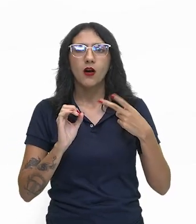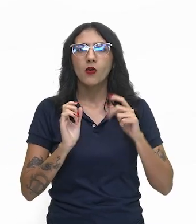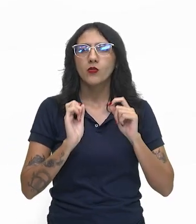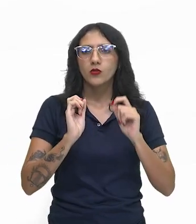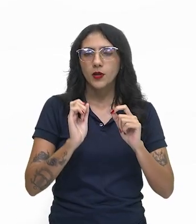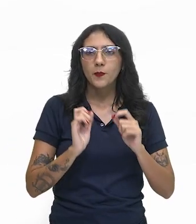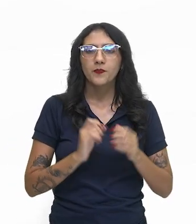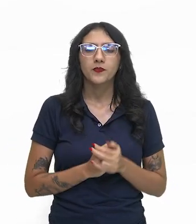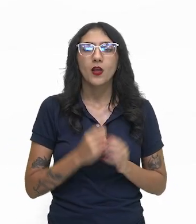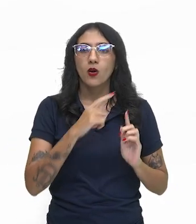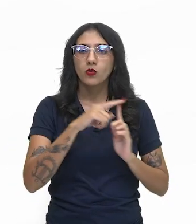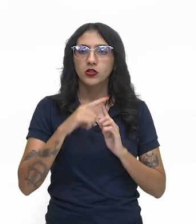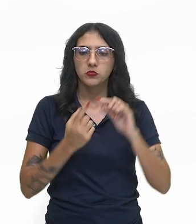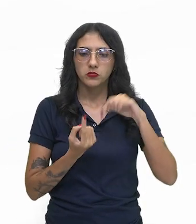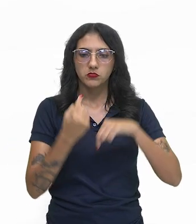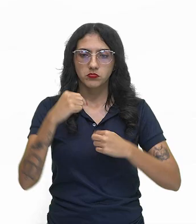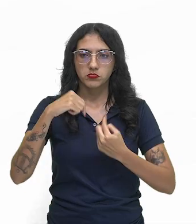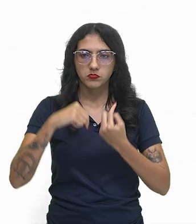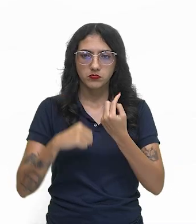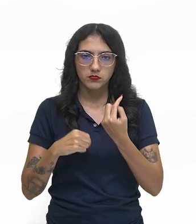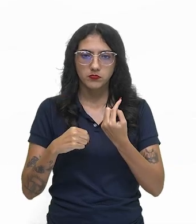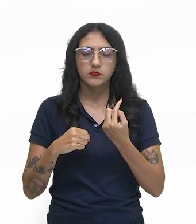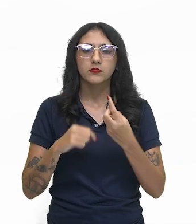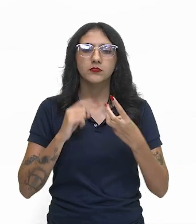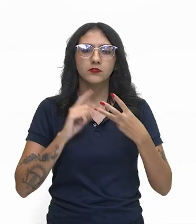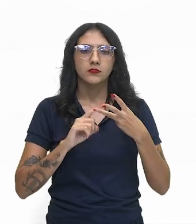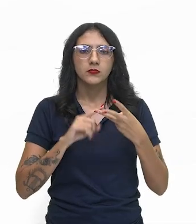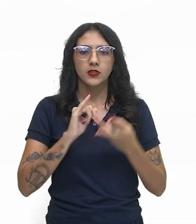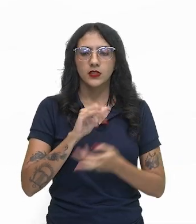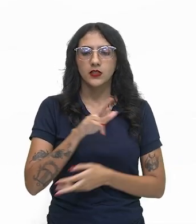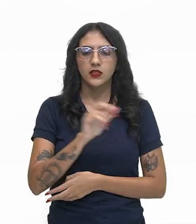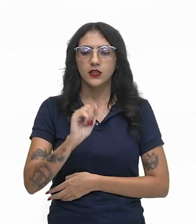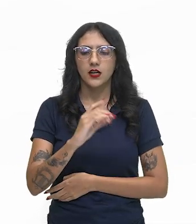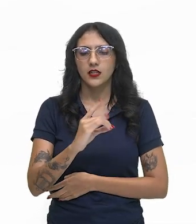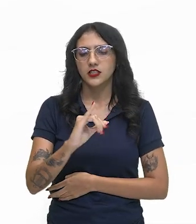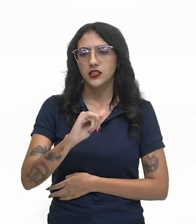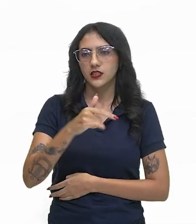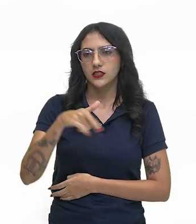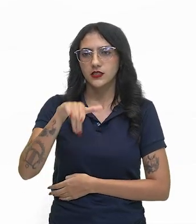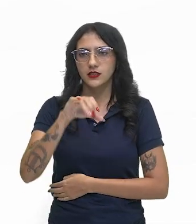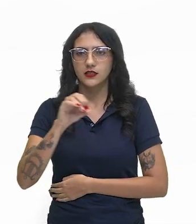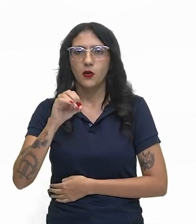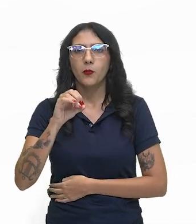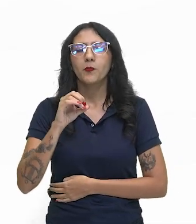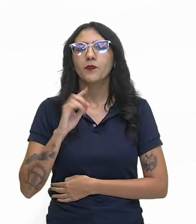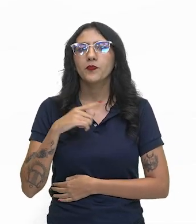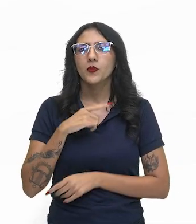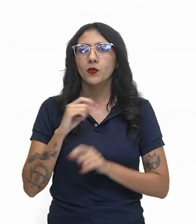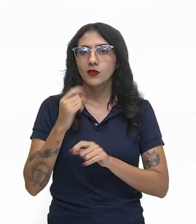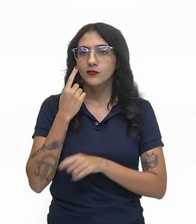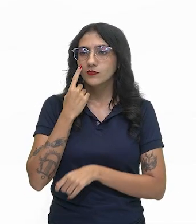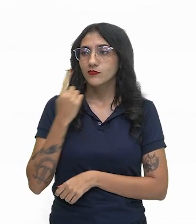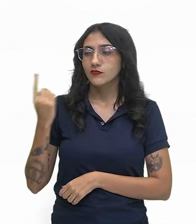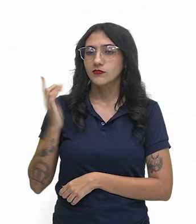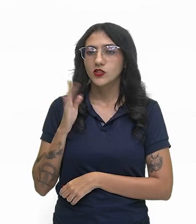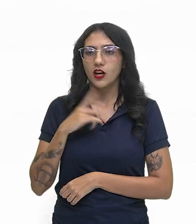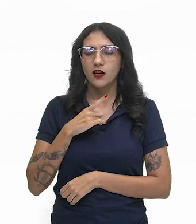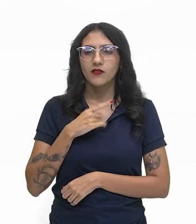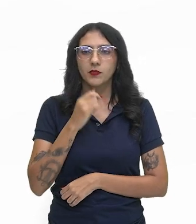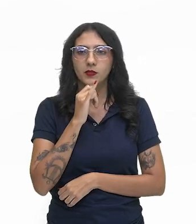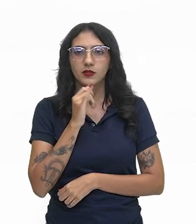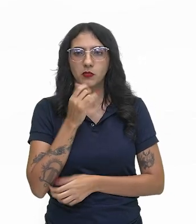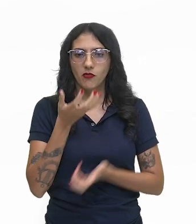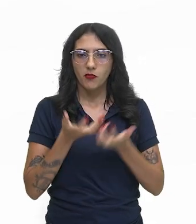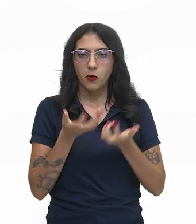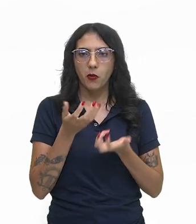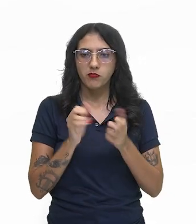as correntes, e a irradiação, que envolve, como nós já vimos aí, que envolvem